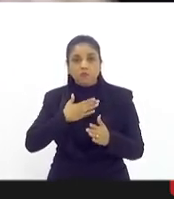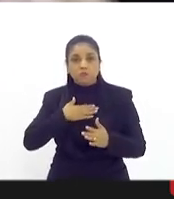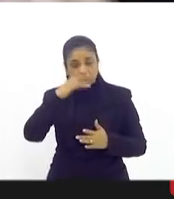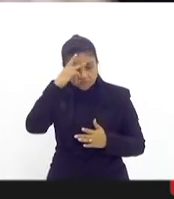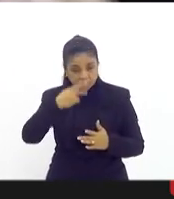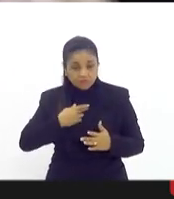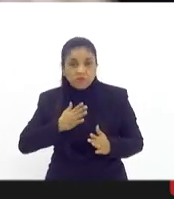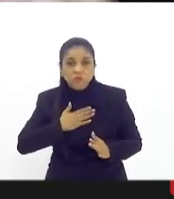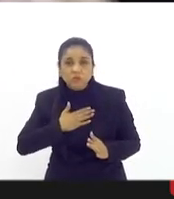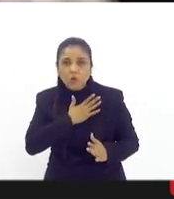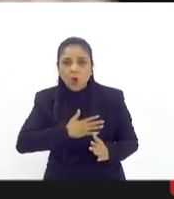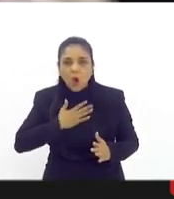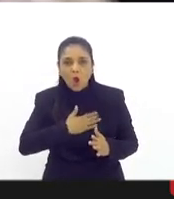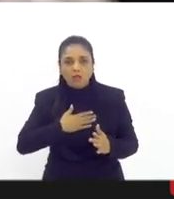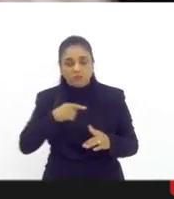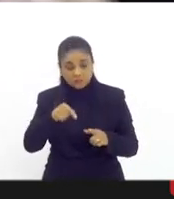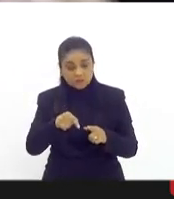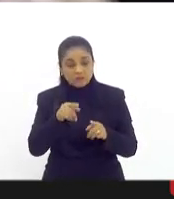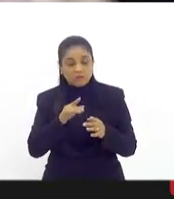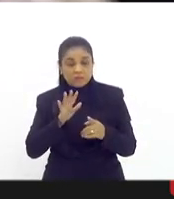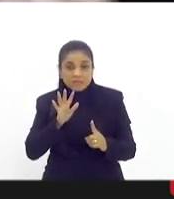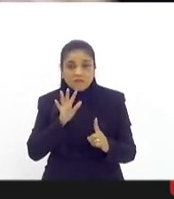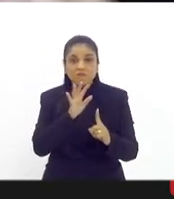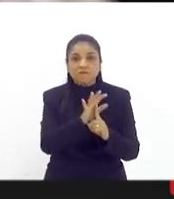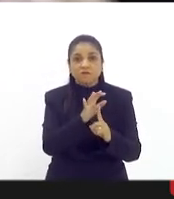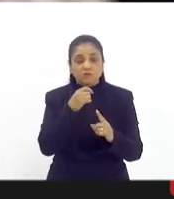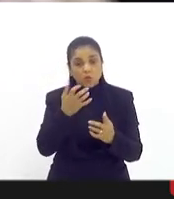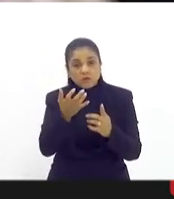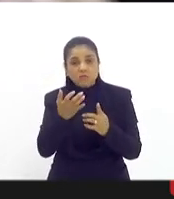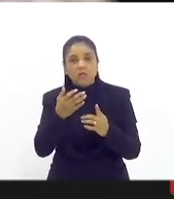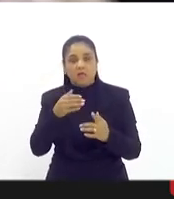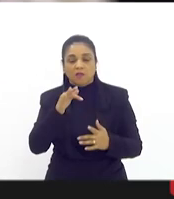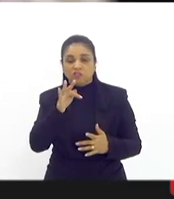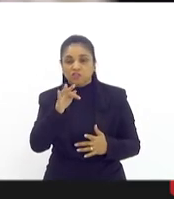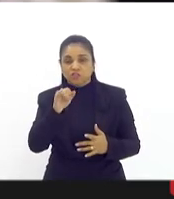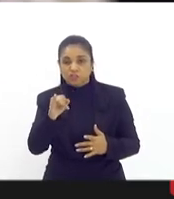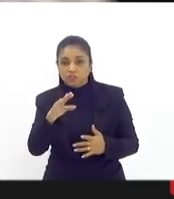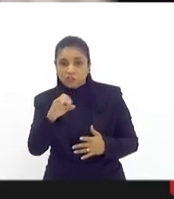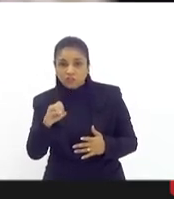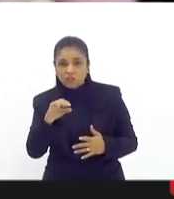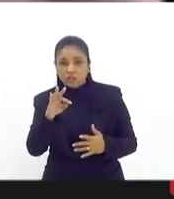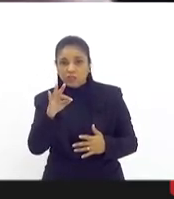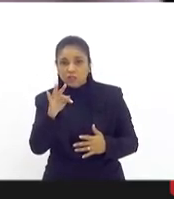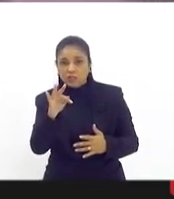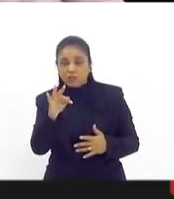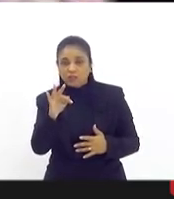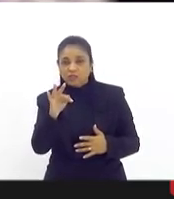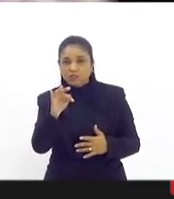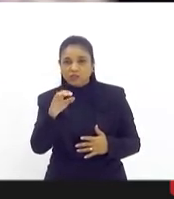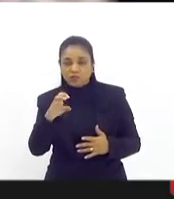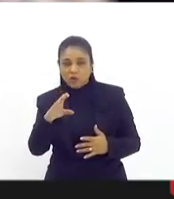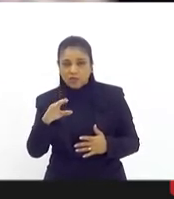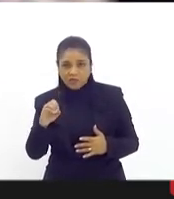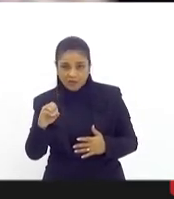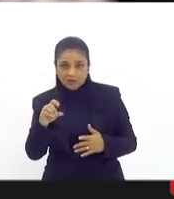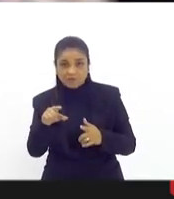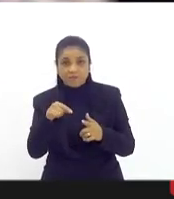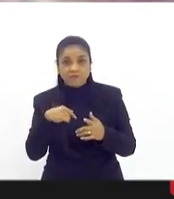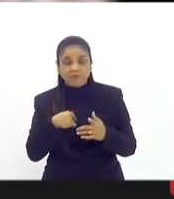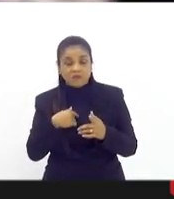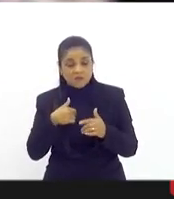tem que assistir. E com o TikTok e a popularização da timeline infinita de vídeo curto, isso se destrambelhou para um patamar que a gente nunca